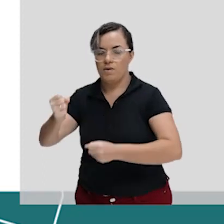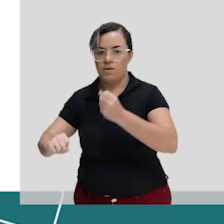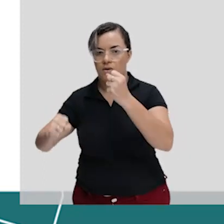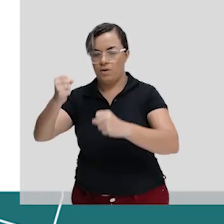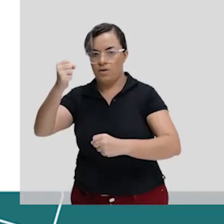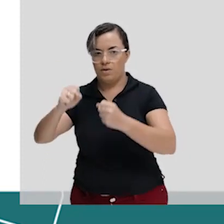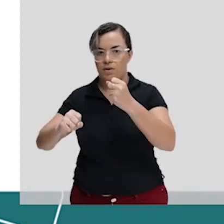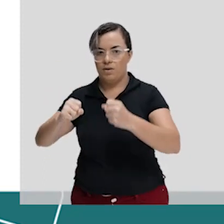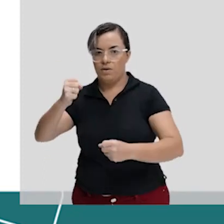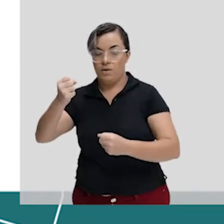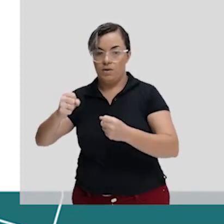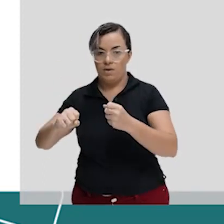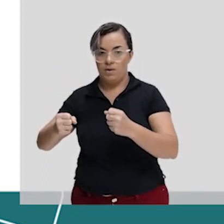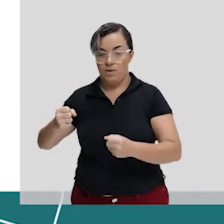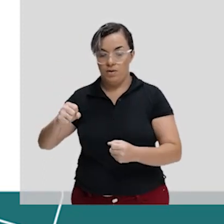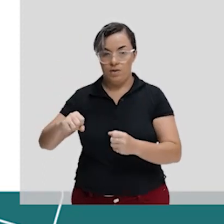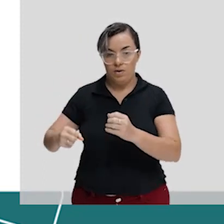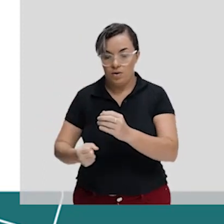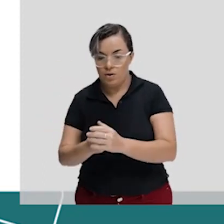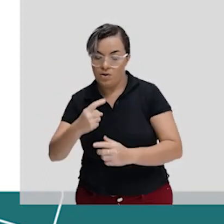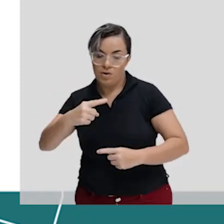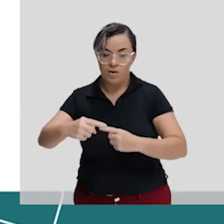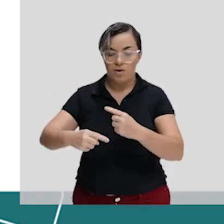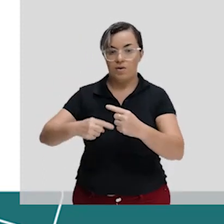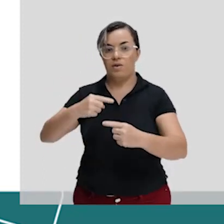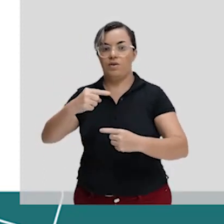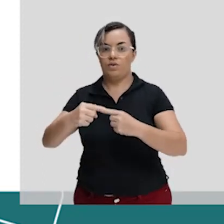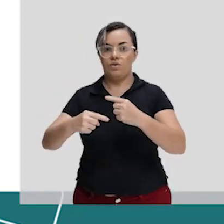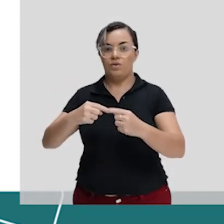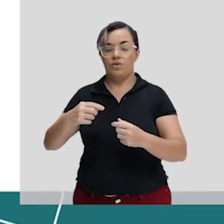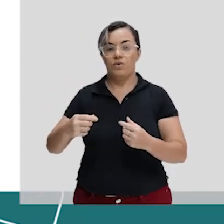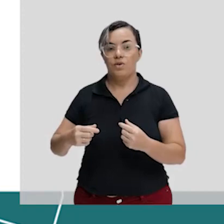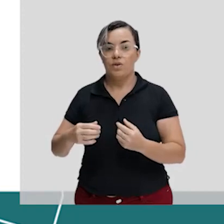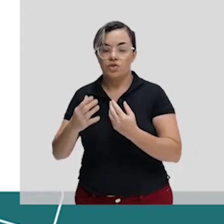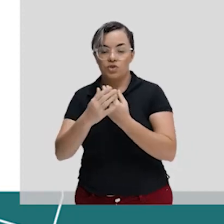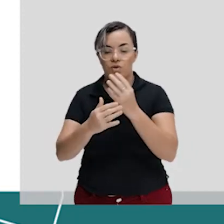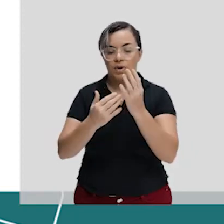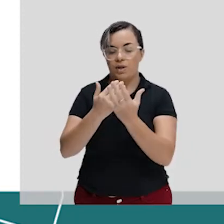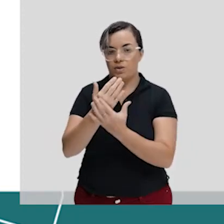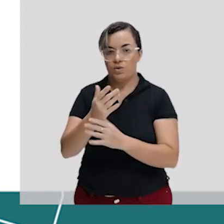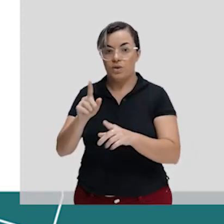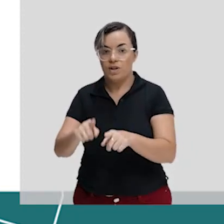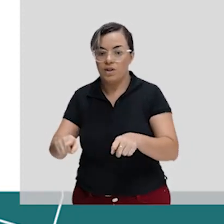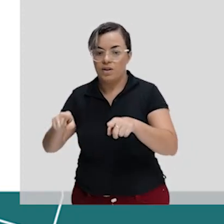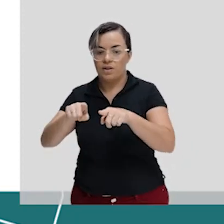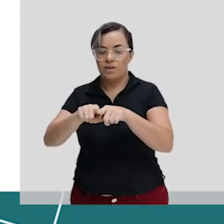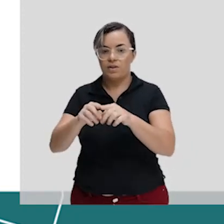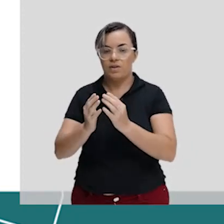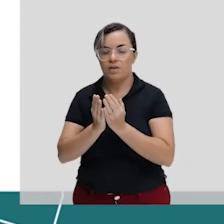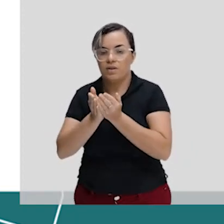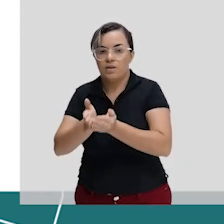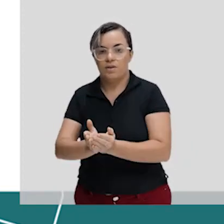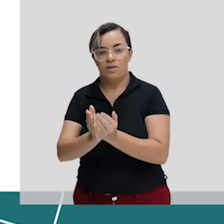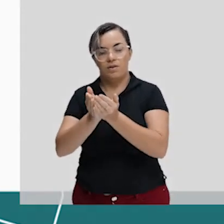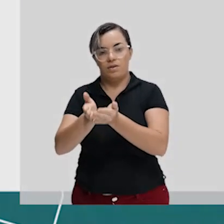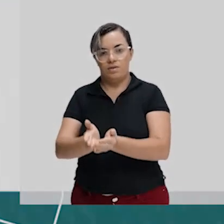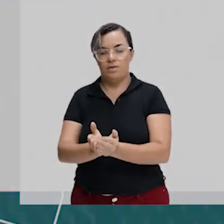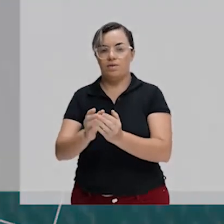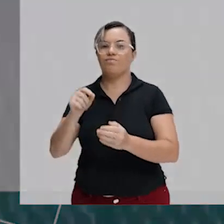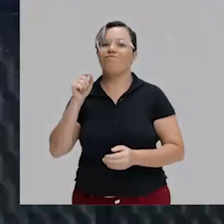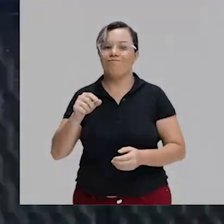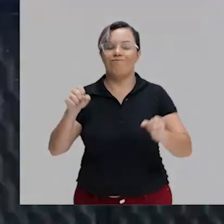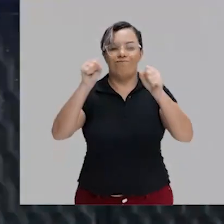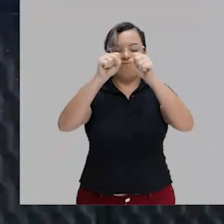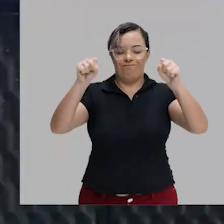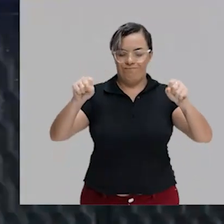manufaturas, investe na construção naval. E isso faz a Inglaterra um mercantilismo que